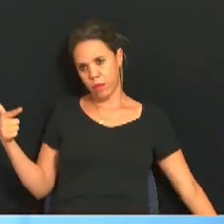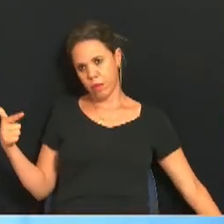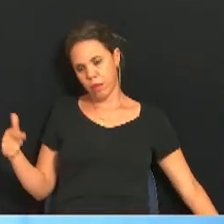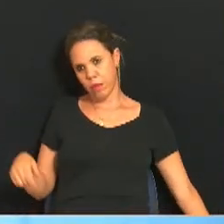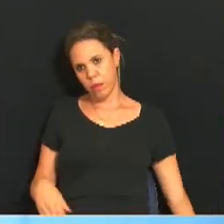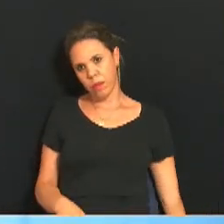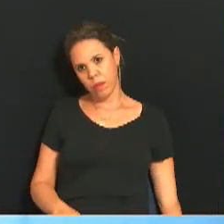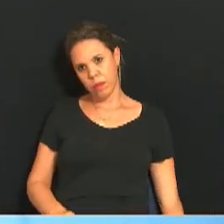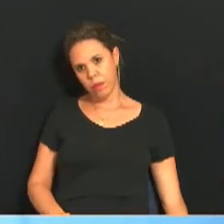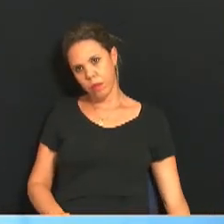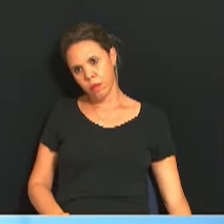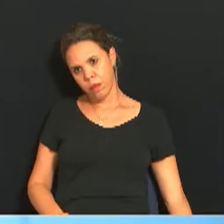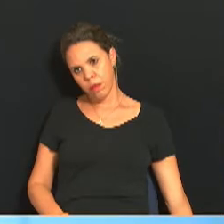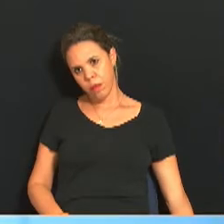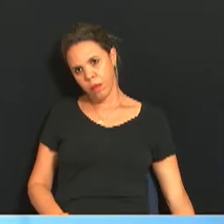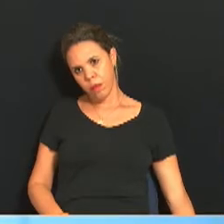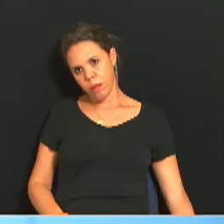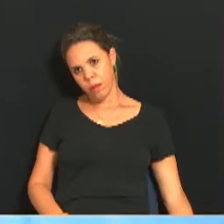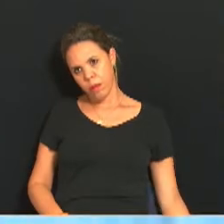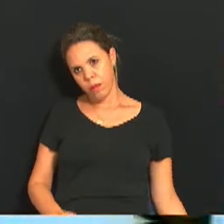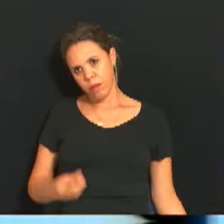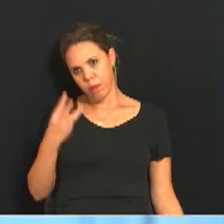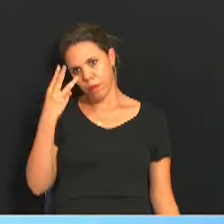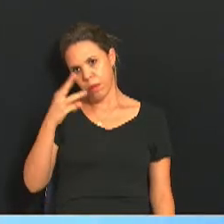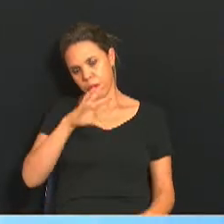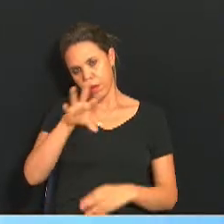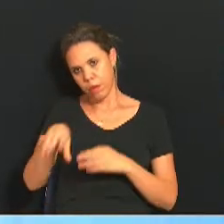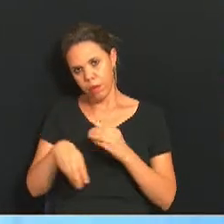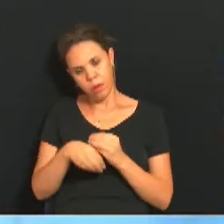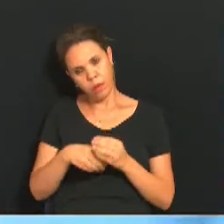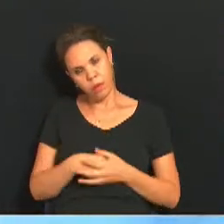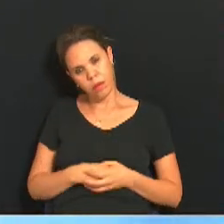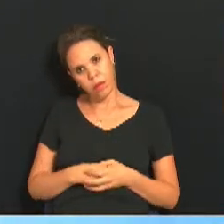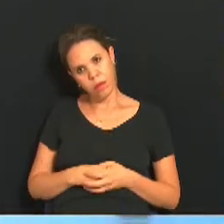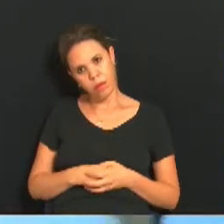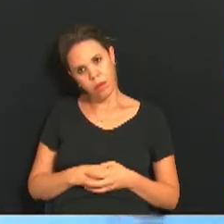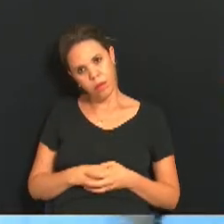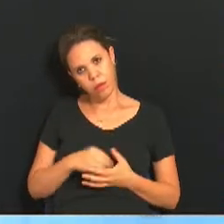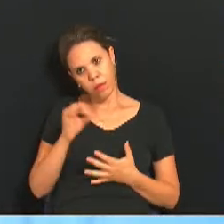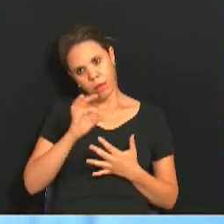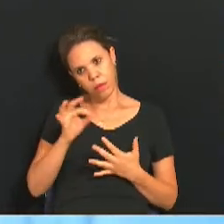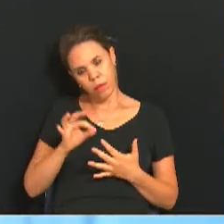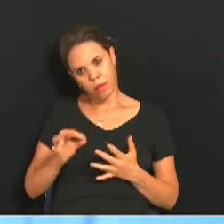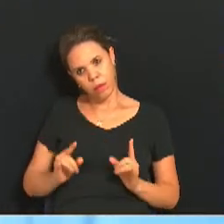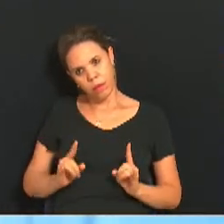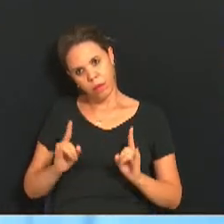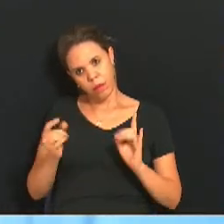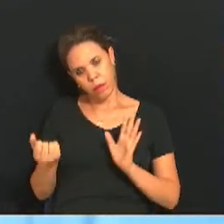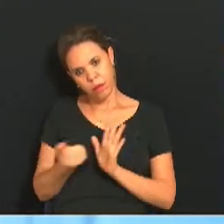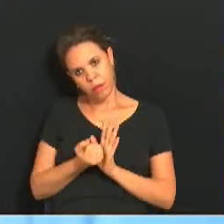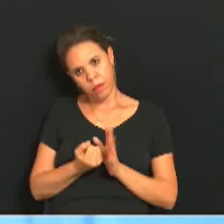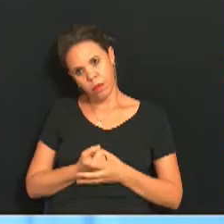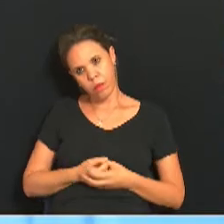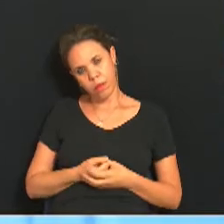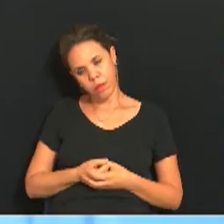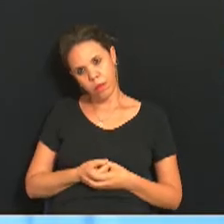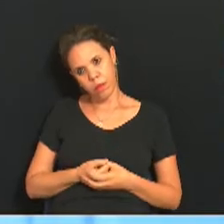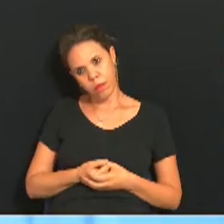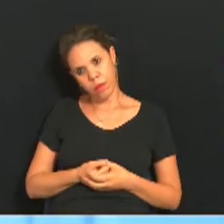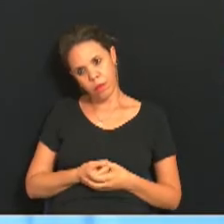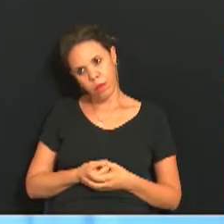2012 mais três bem a esse conjunto de bens tombados na dentro do